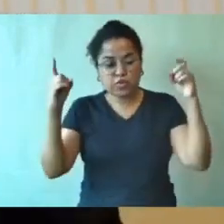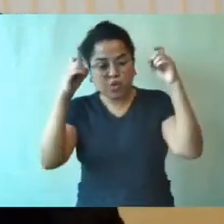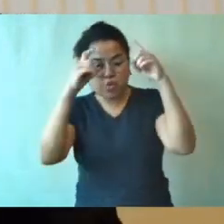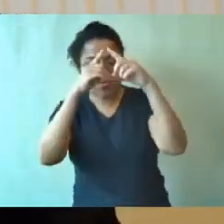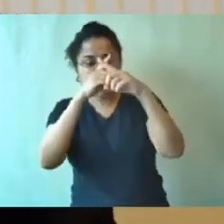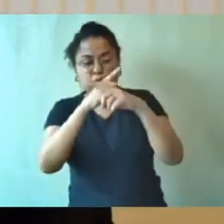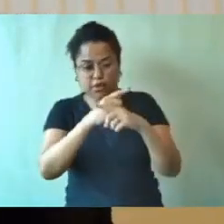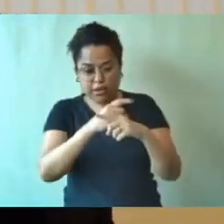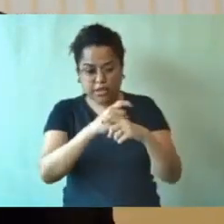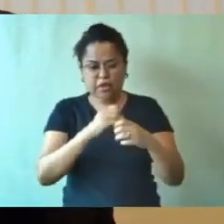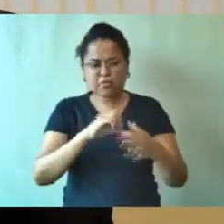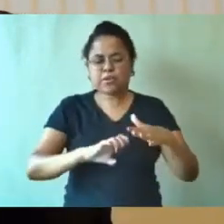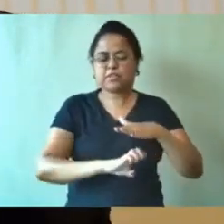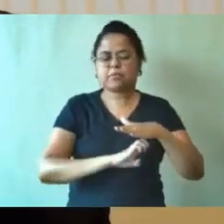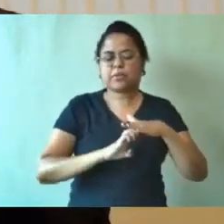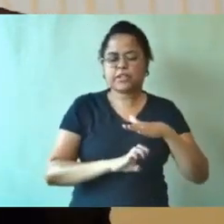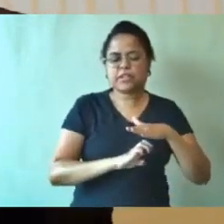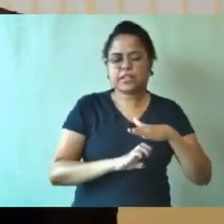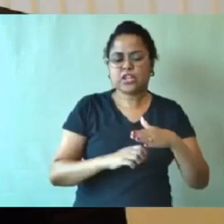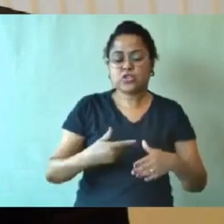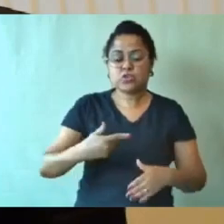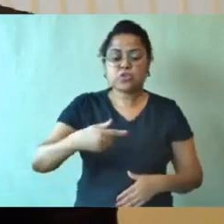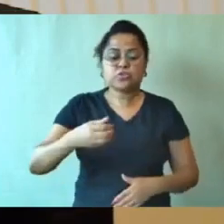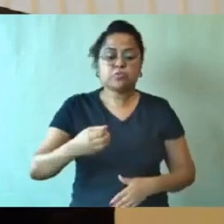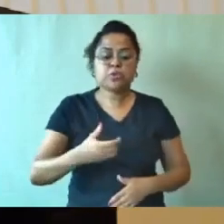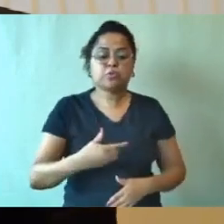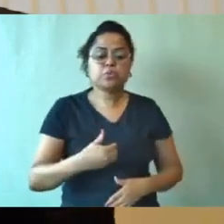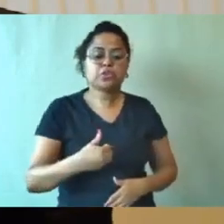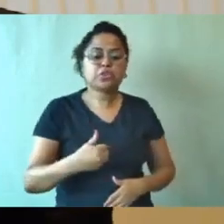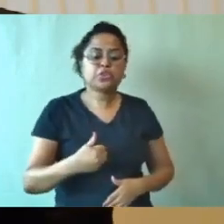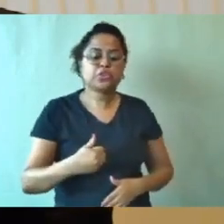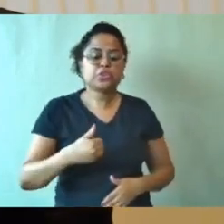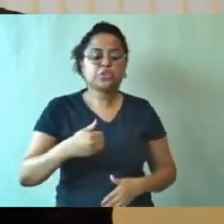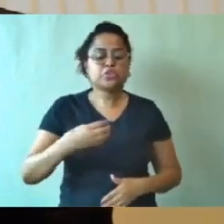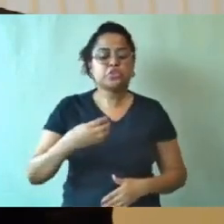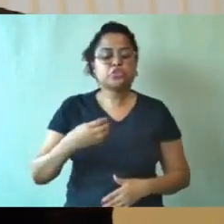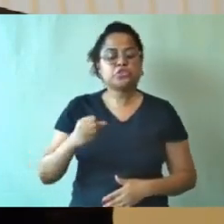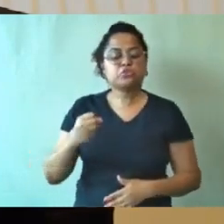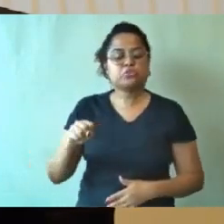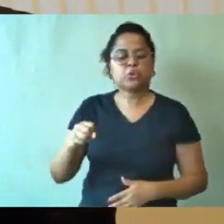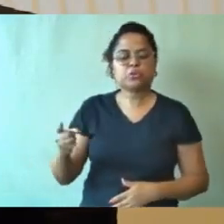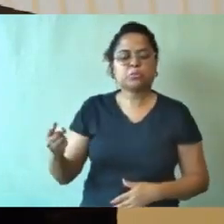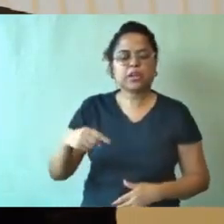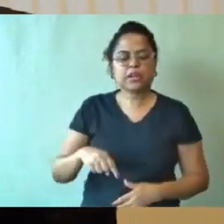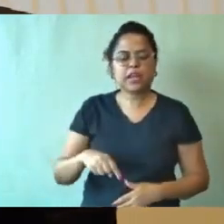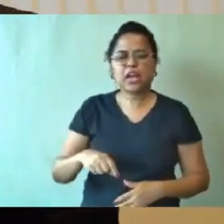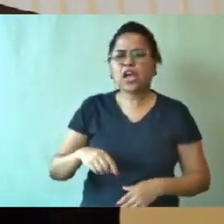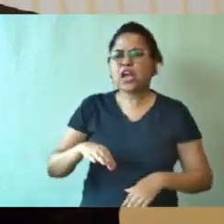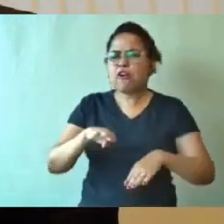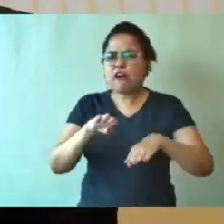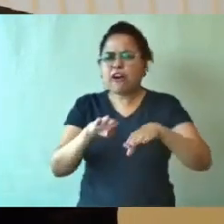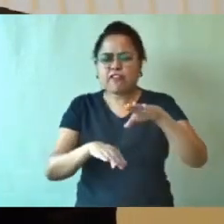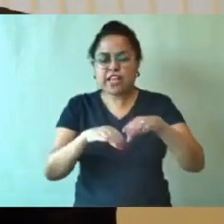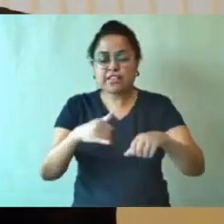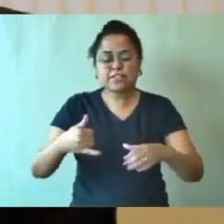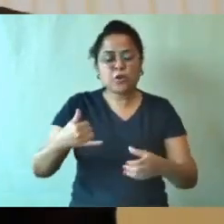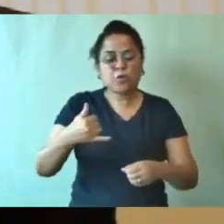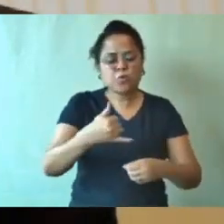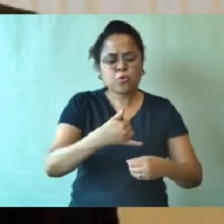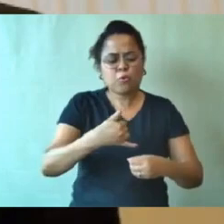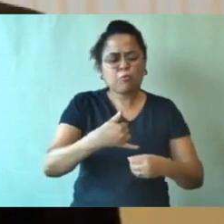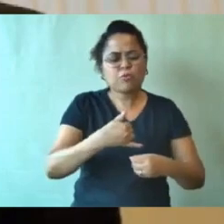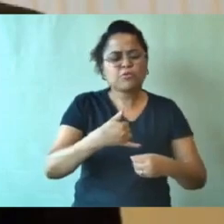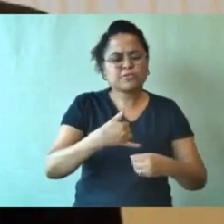de 2018 para cá, nós tivemos uma variação de diesel de quase 50%, nós tivemos